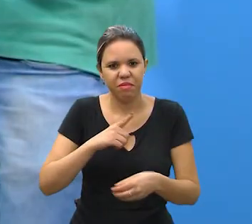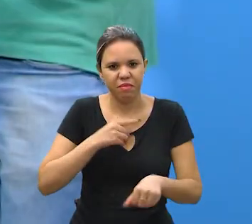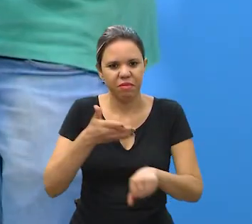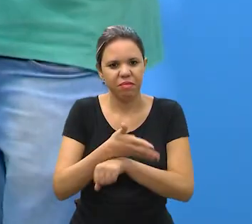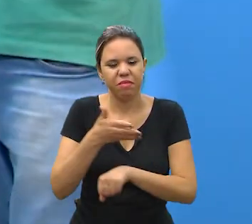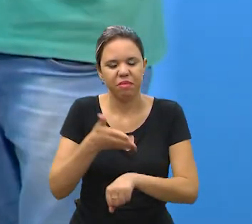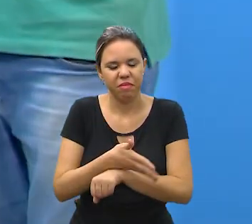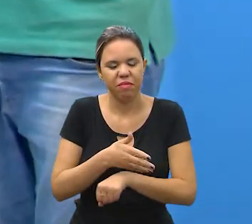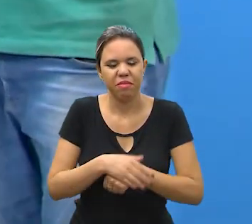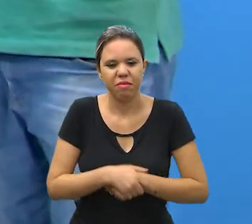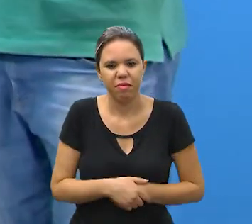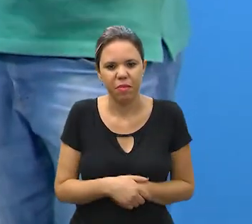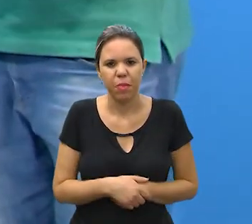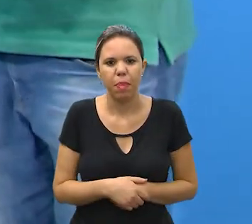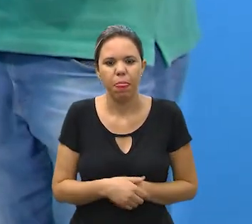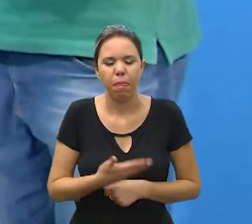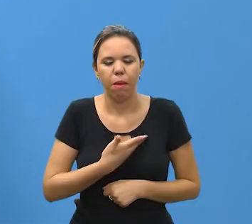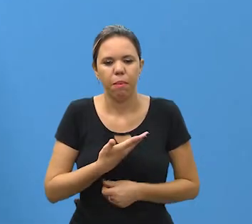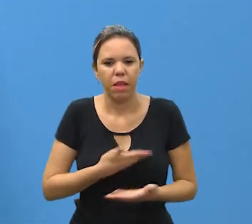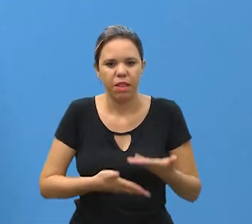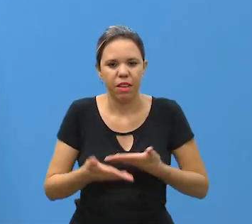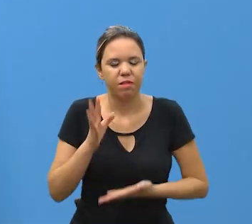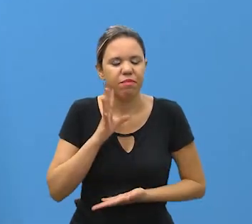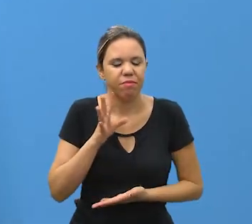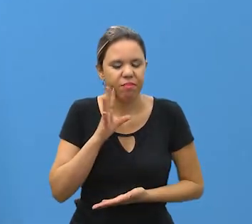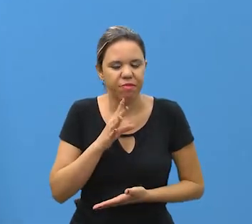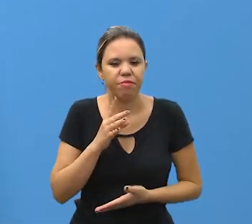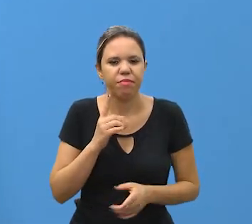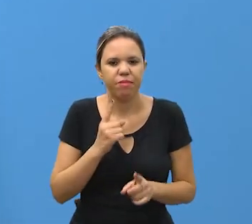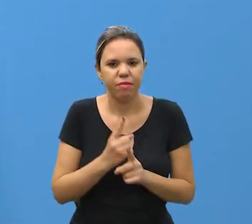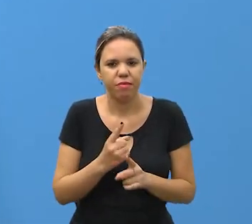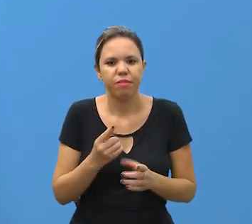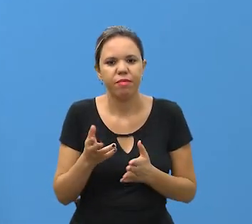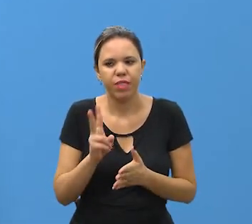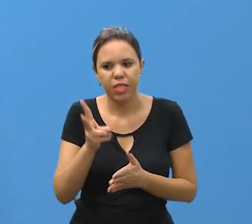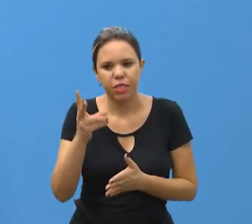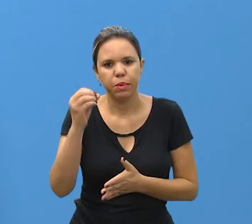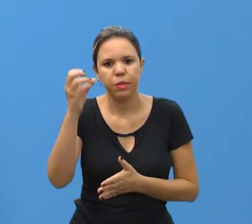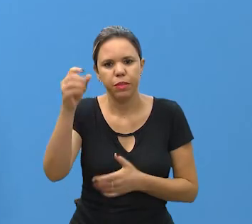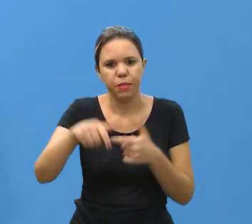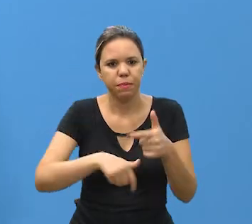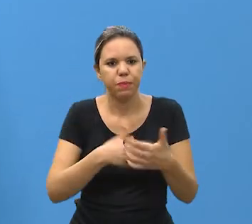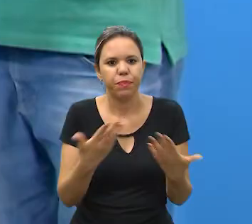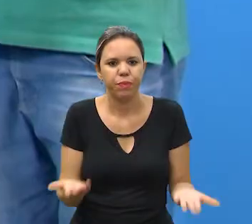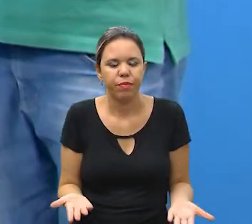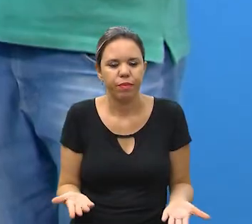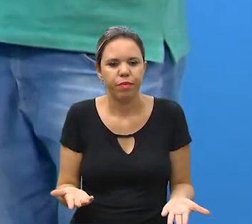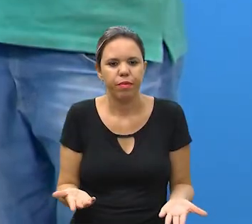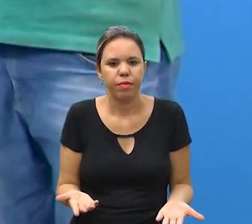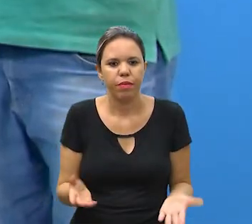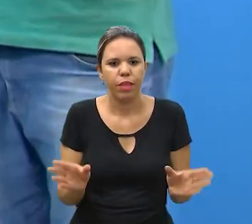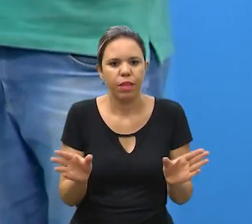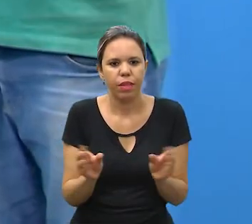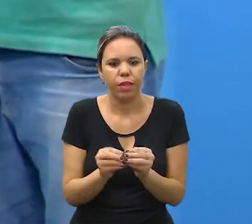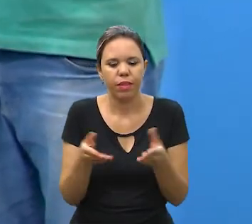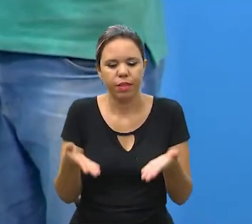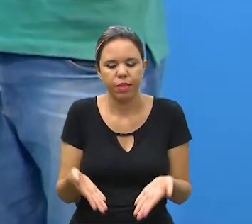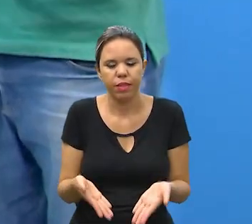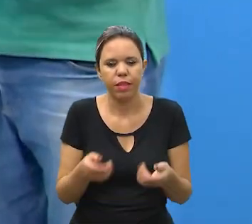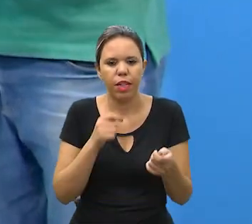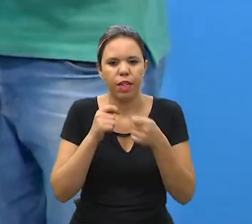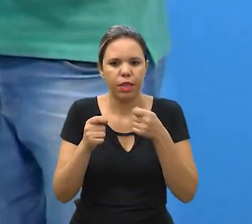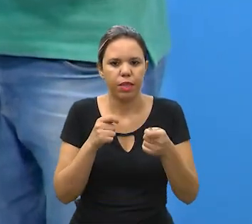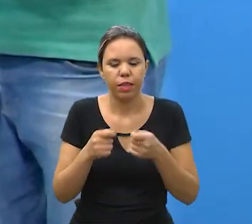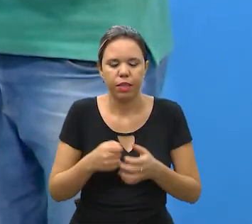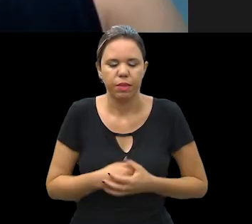ter as participações, de ter a amizade, que é isso que se encontra na estrada, né? Agora, Simon, pra gente encerrar